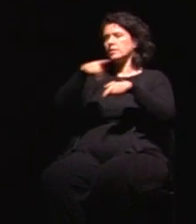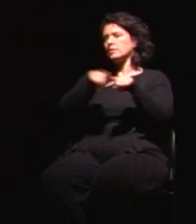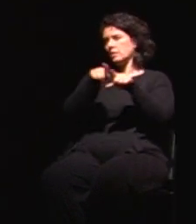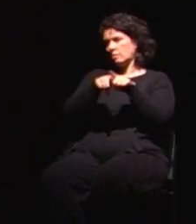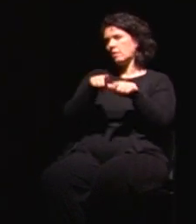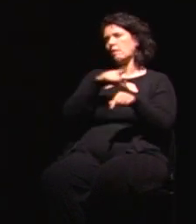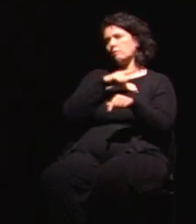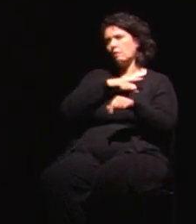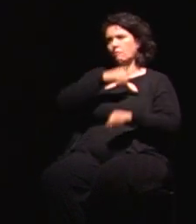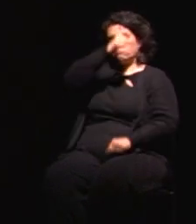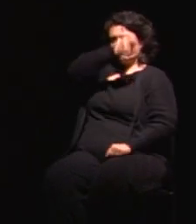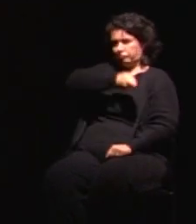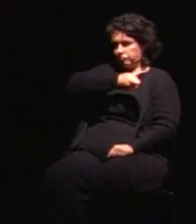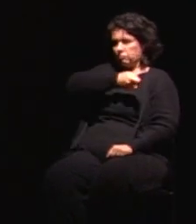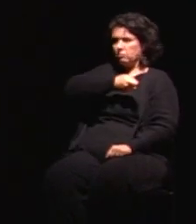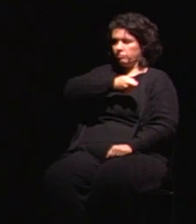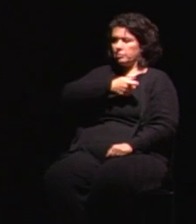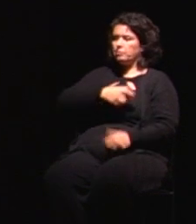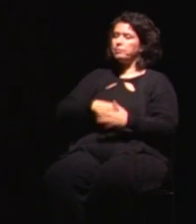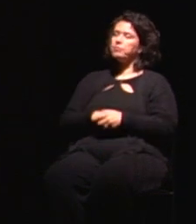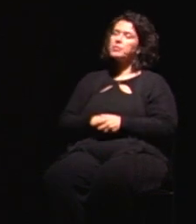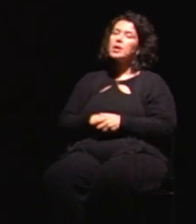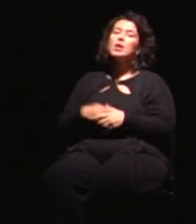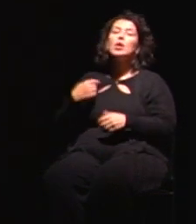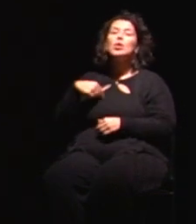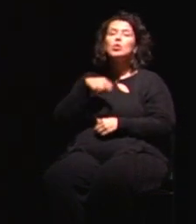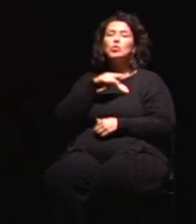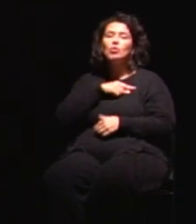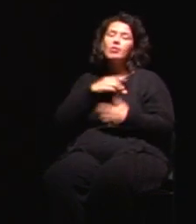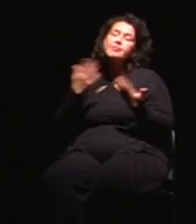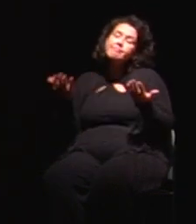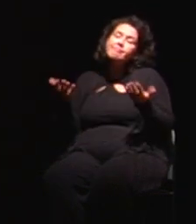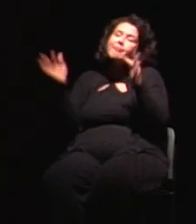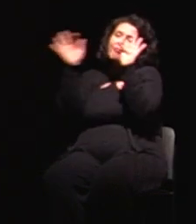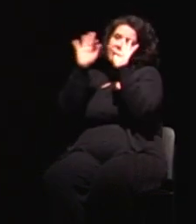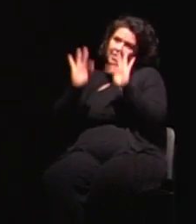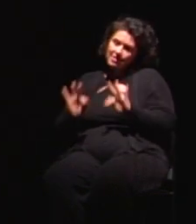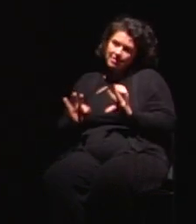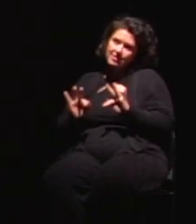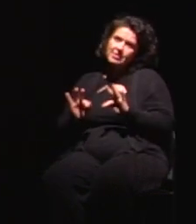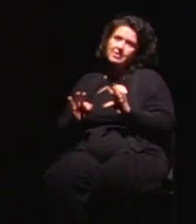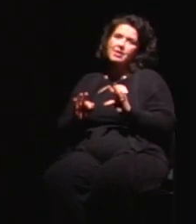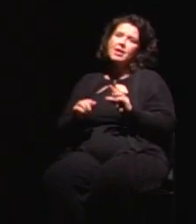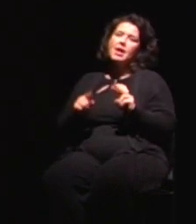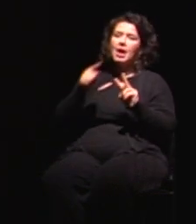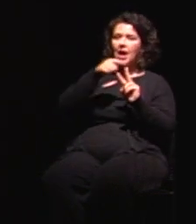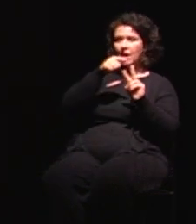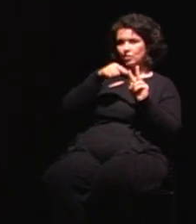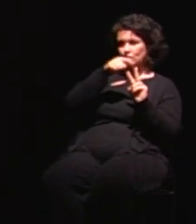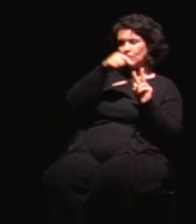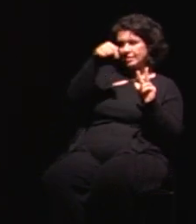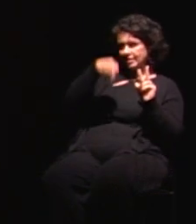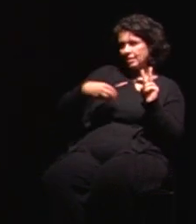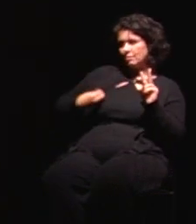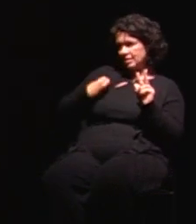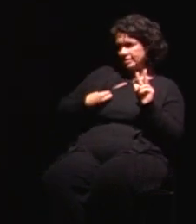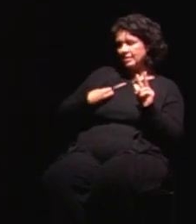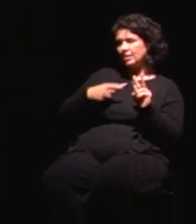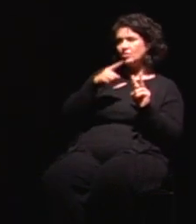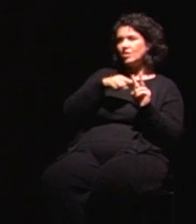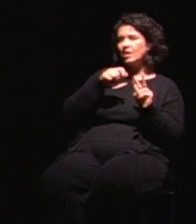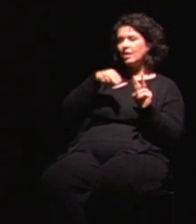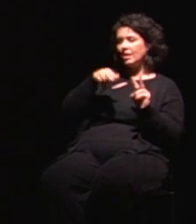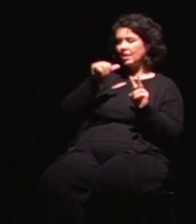aqui, né, muito feliz de ter a Cremilda Medina e a Nair Benedito aqui conosco,